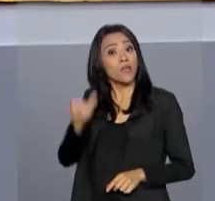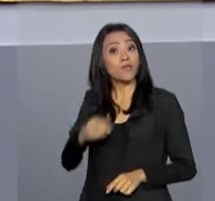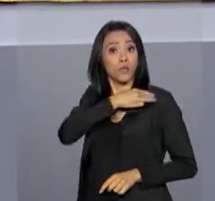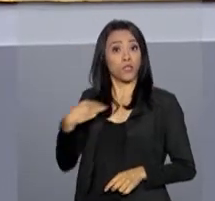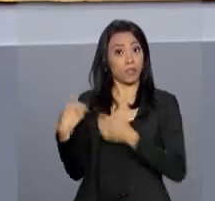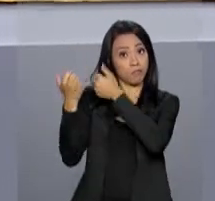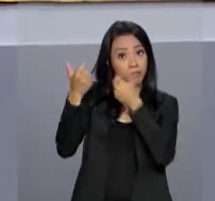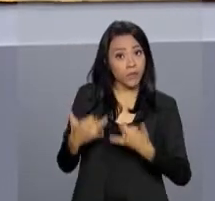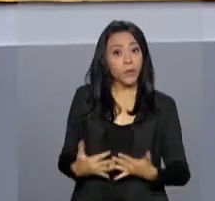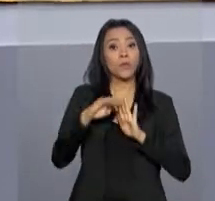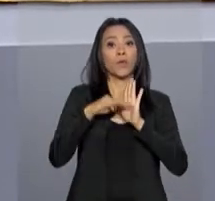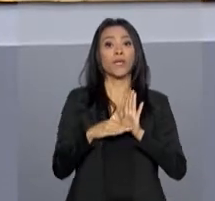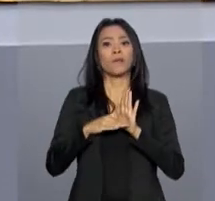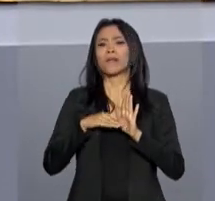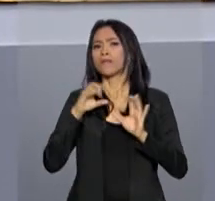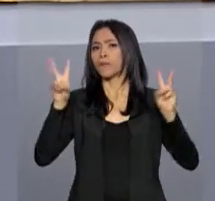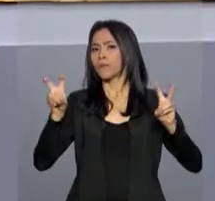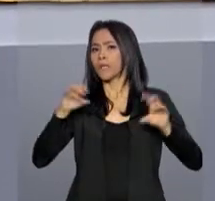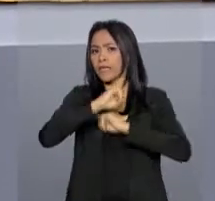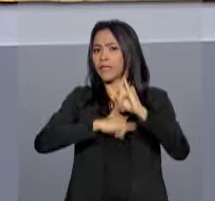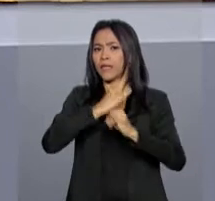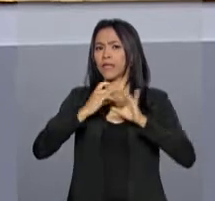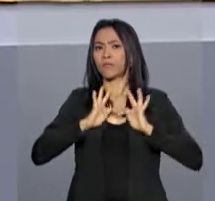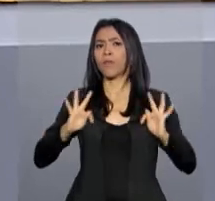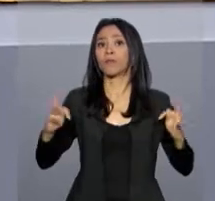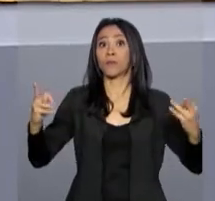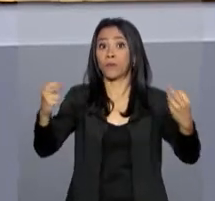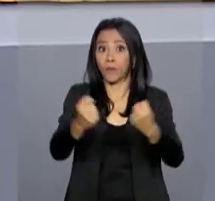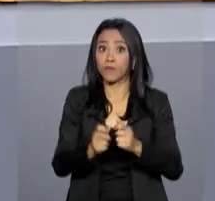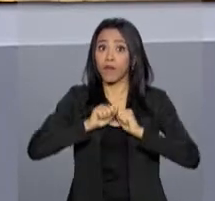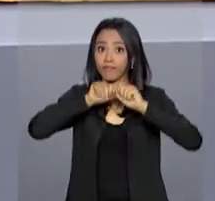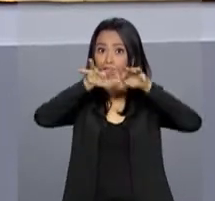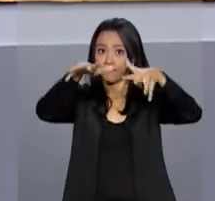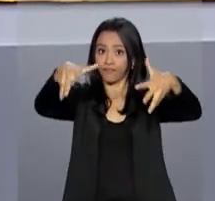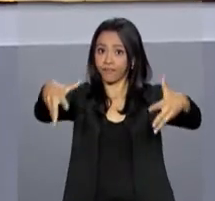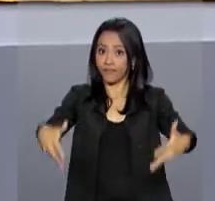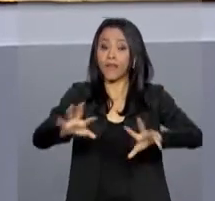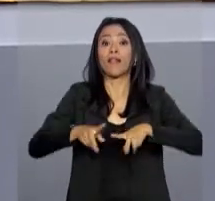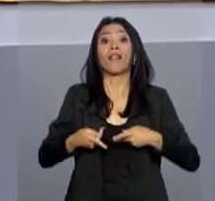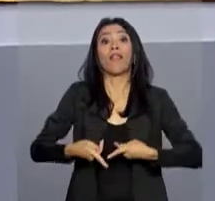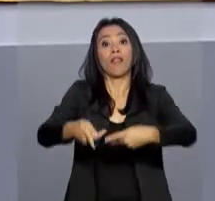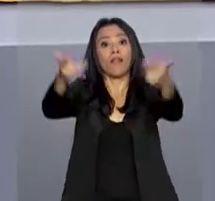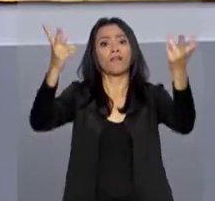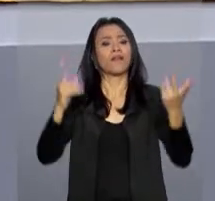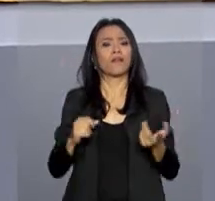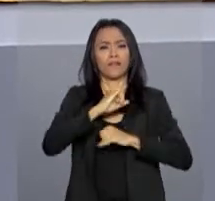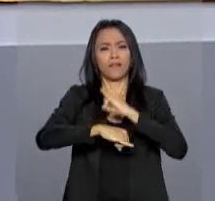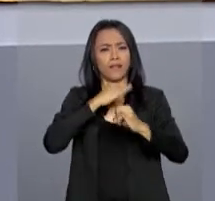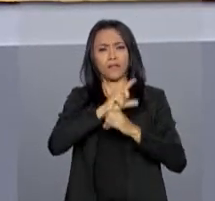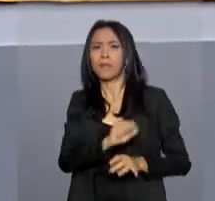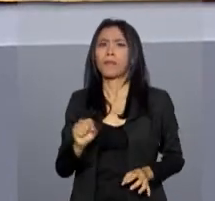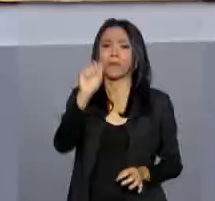programa internet para todos que irá democratizar o acesso à rede mundial de computadores e levar a internet às locais mais remotos do